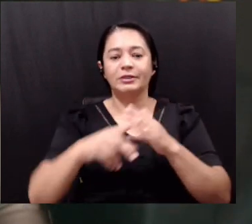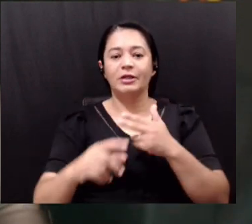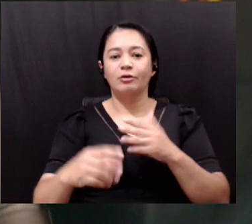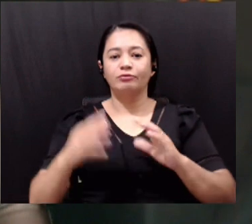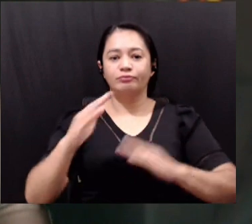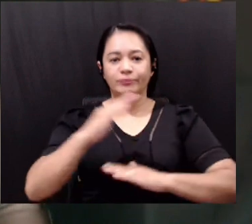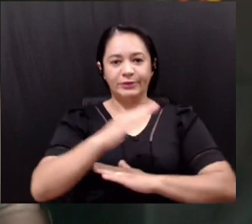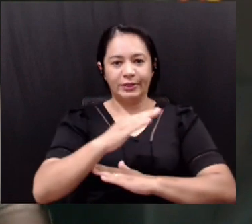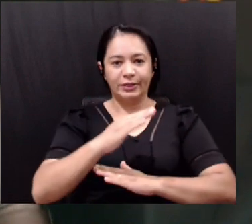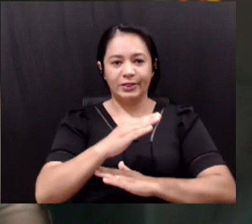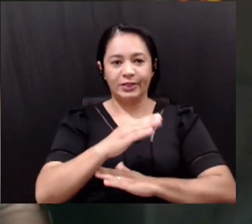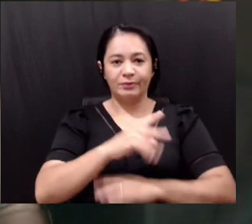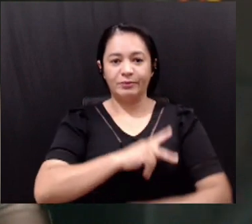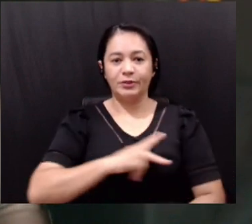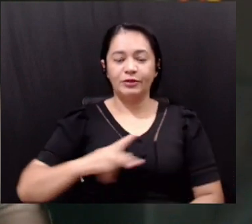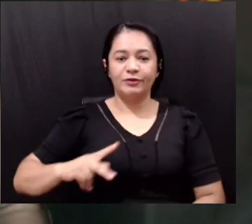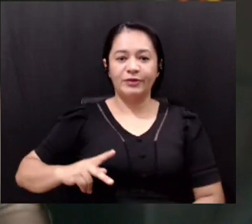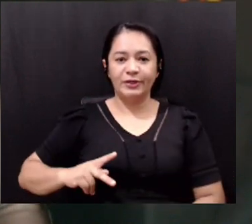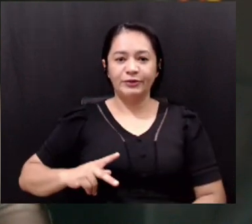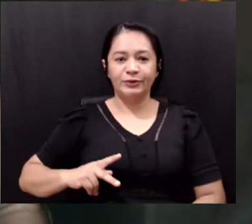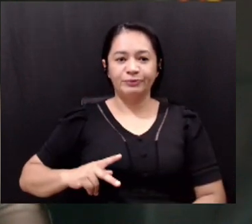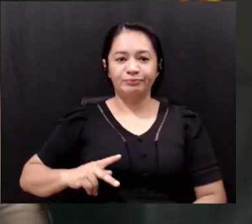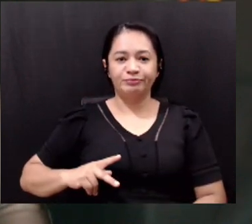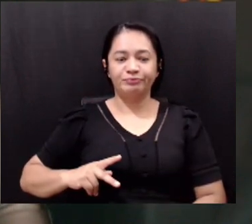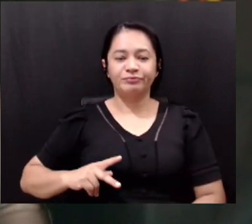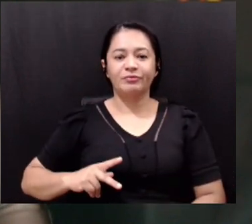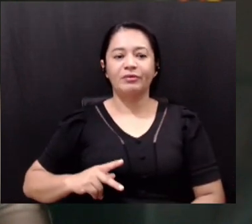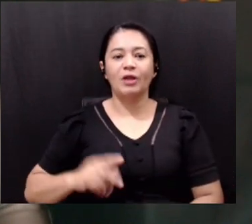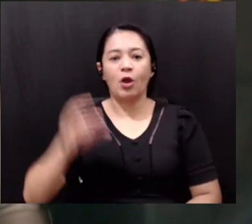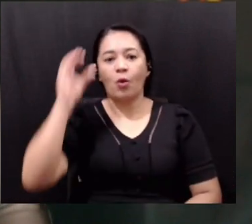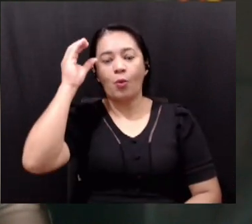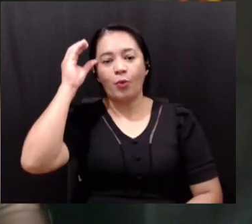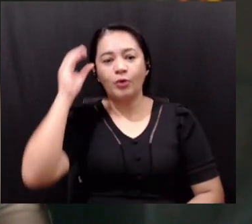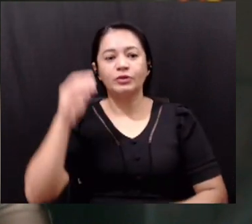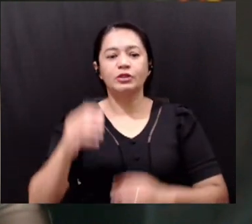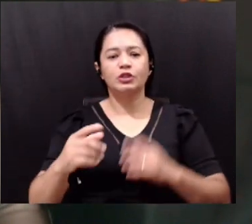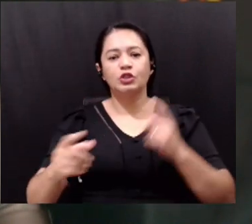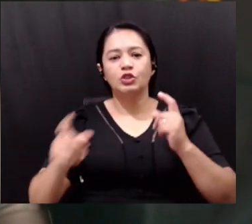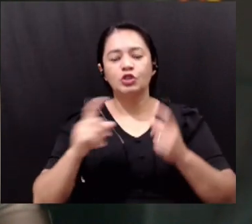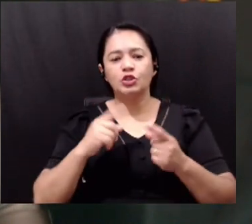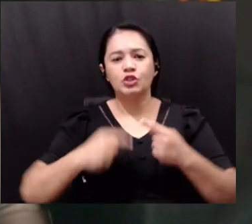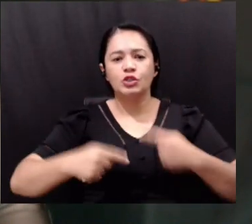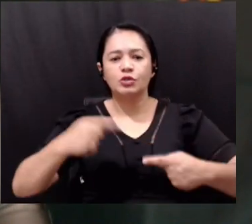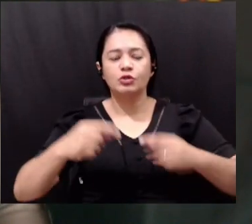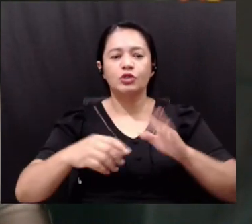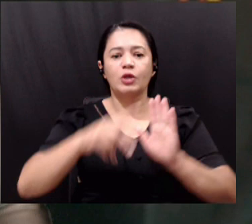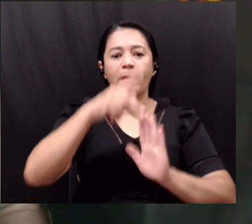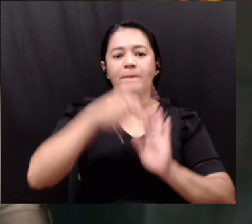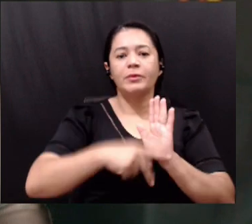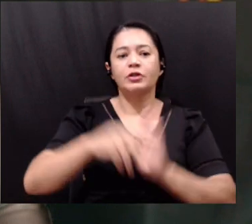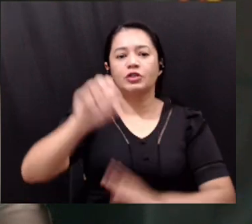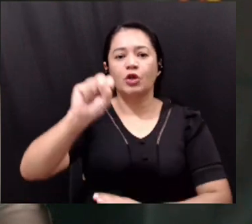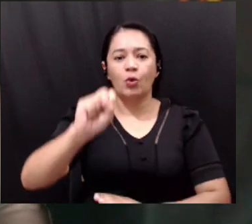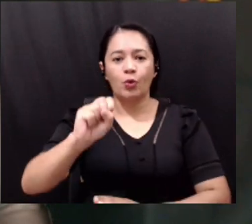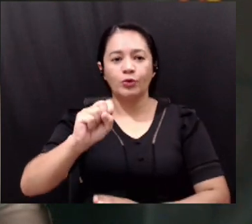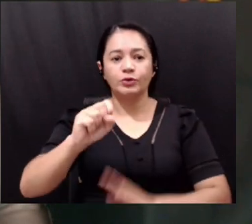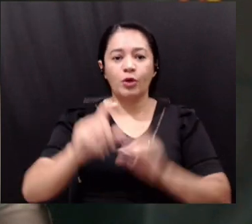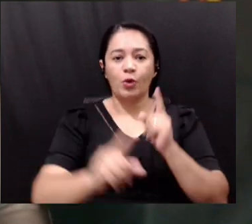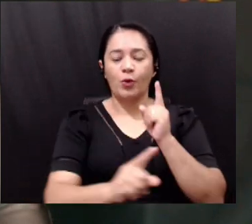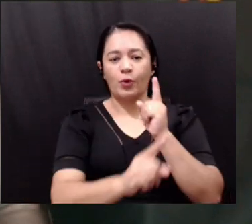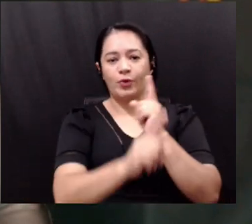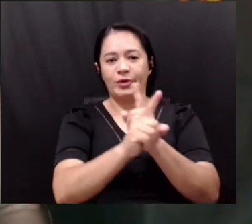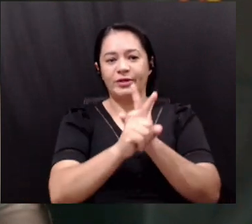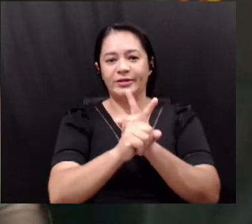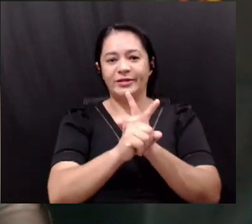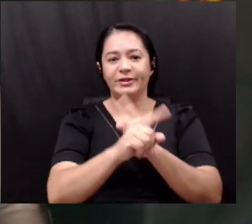Otto Alejandro, vai discutir e votar pareceres sobre 8 projetos. O encontro será realizado no plenário da Casa, com